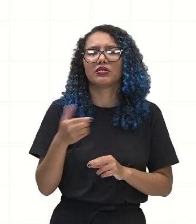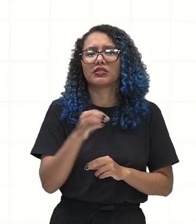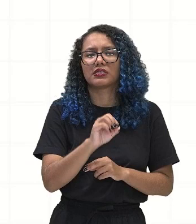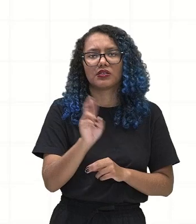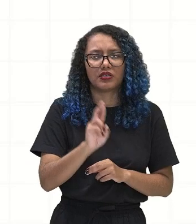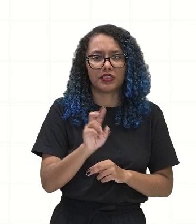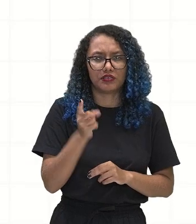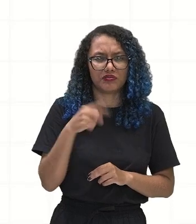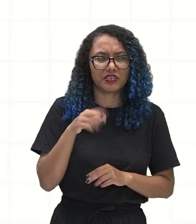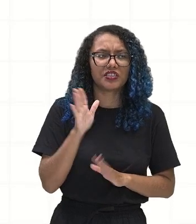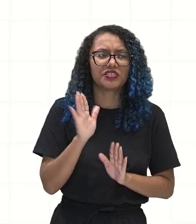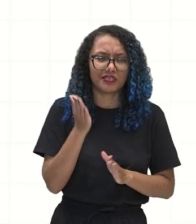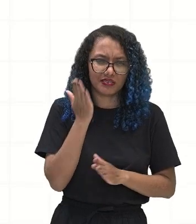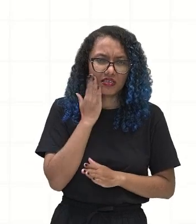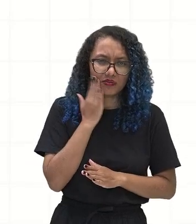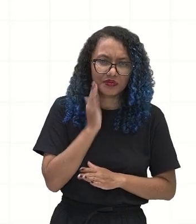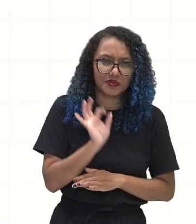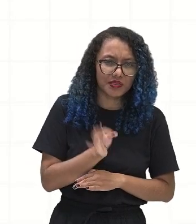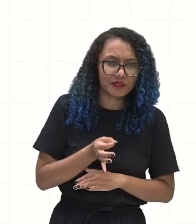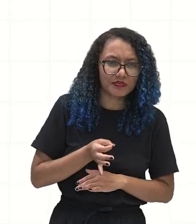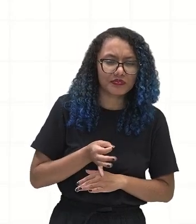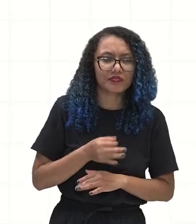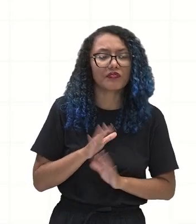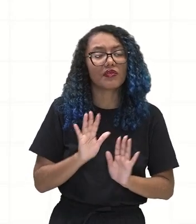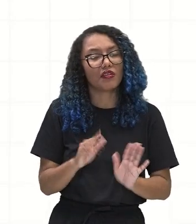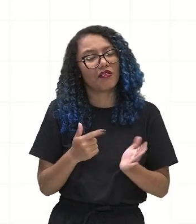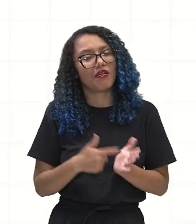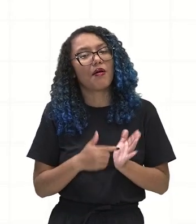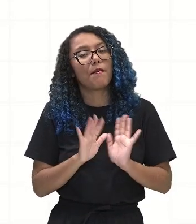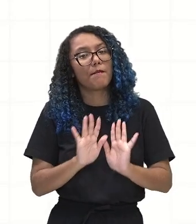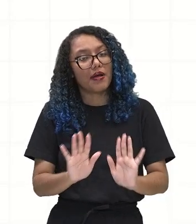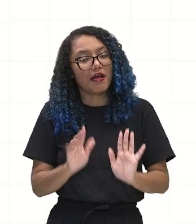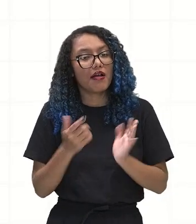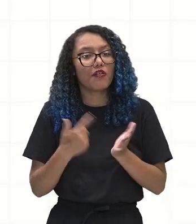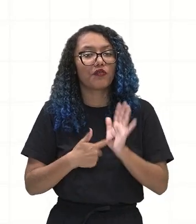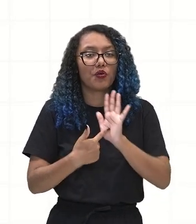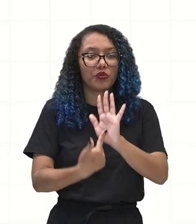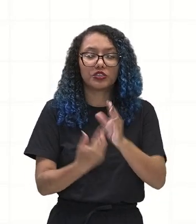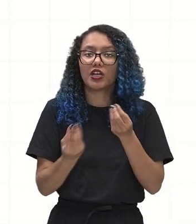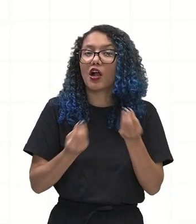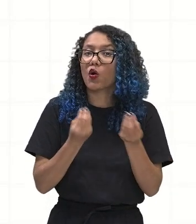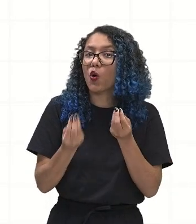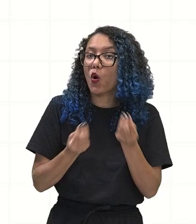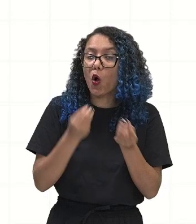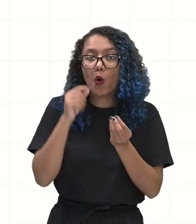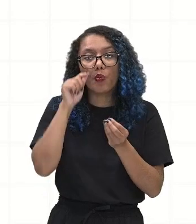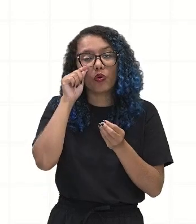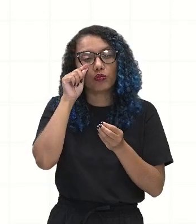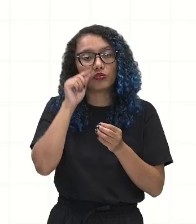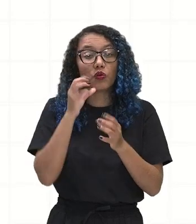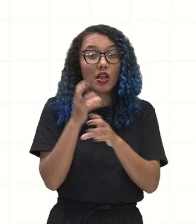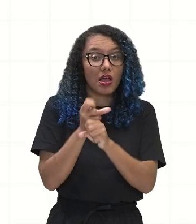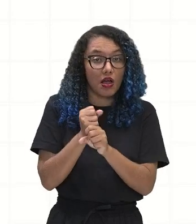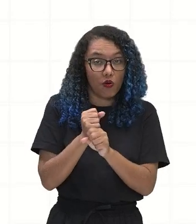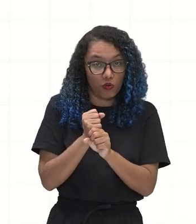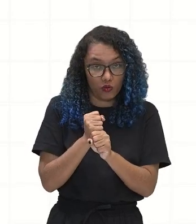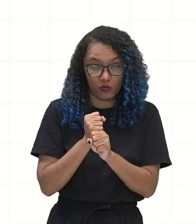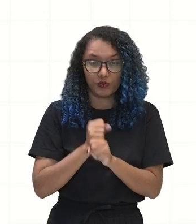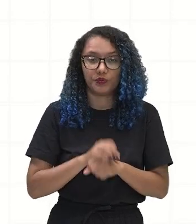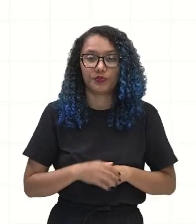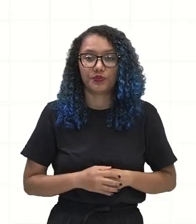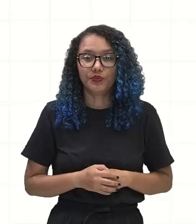já chegou na resposta, né? Mas vamos aqui analisar, ó, matematicamente. Olha